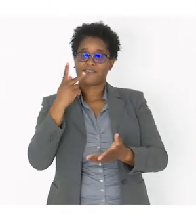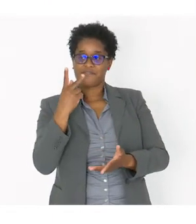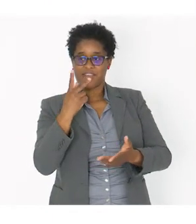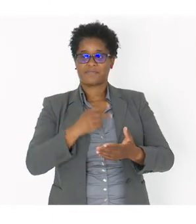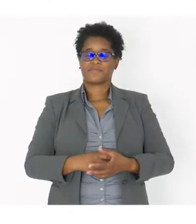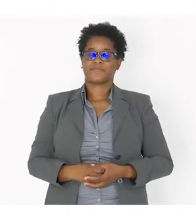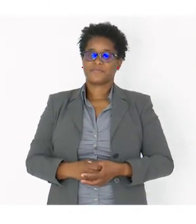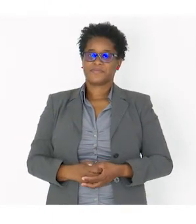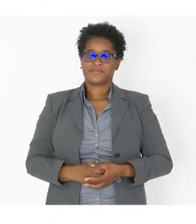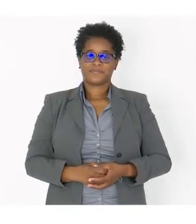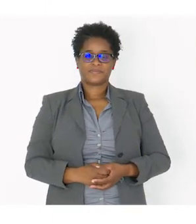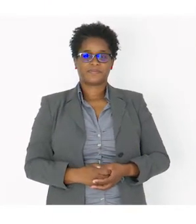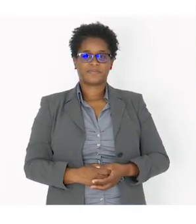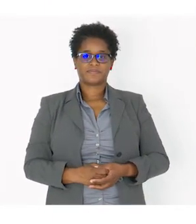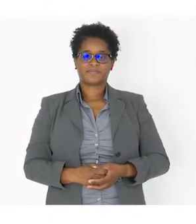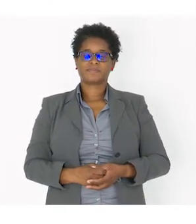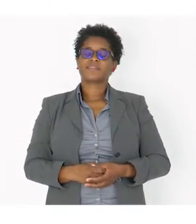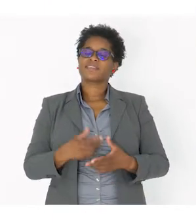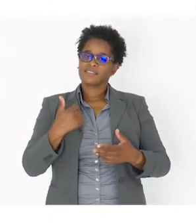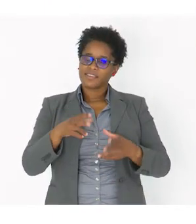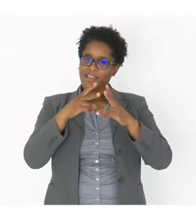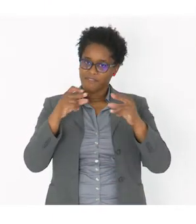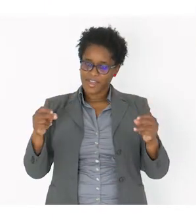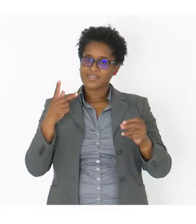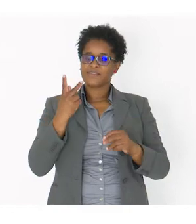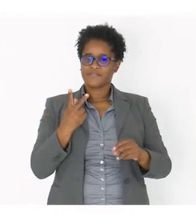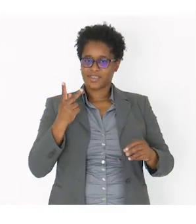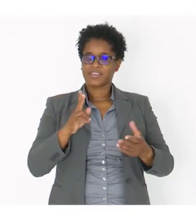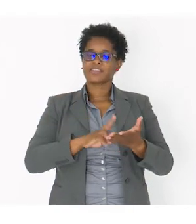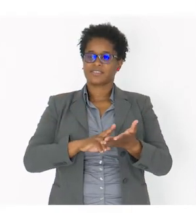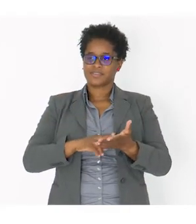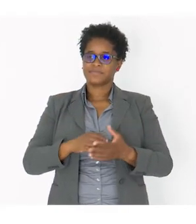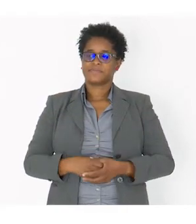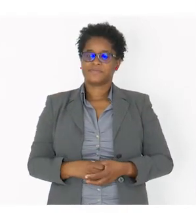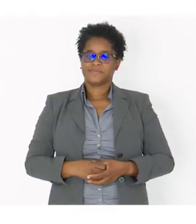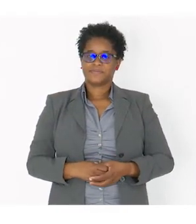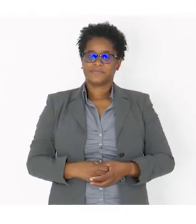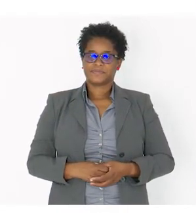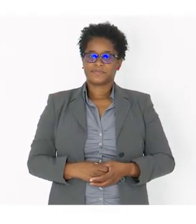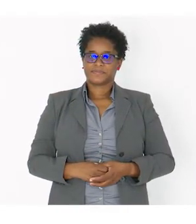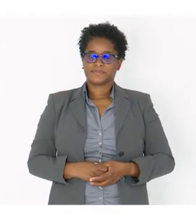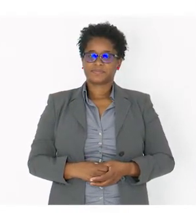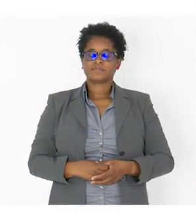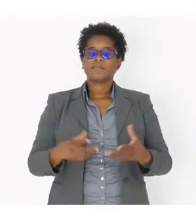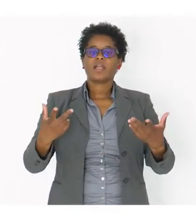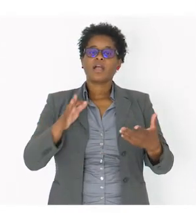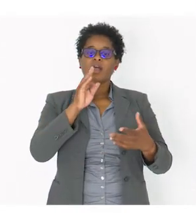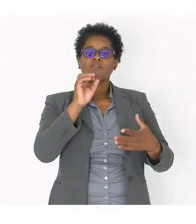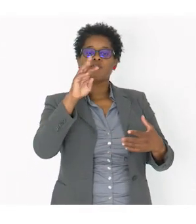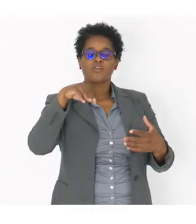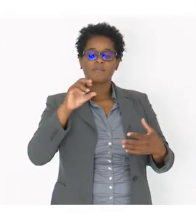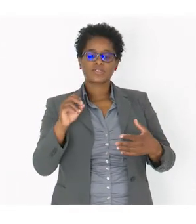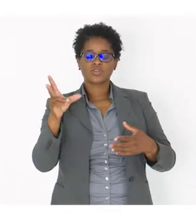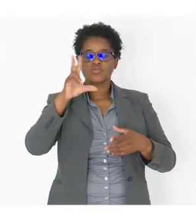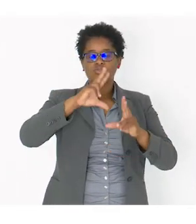verdadeira. Certo? A frase é verdadeira. A formação de um